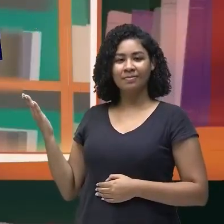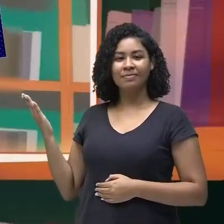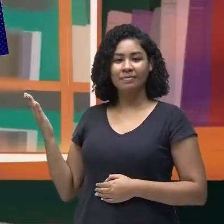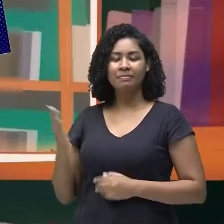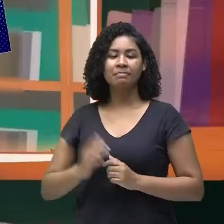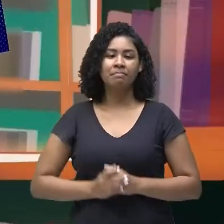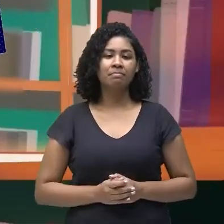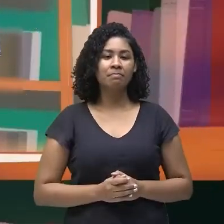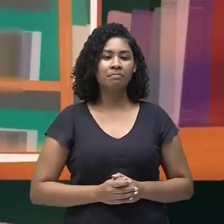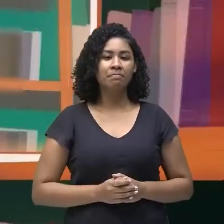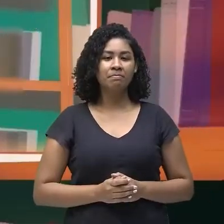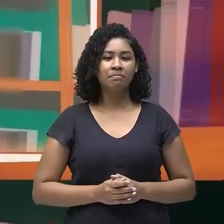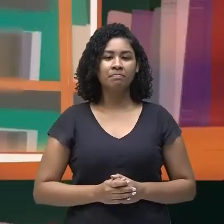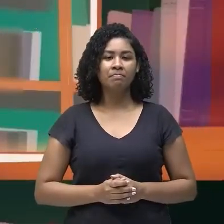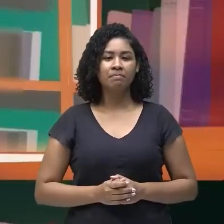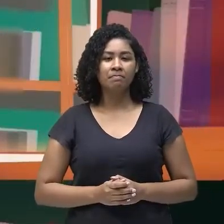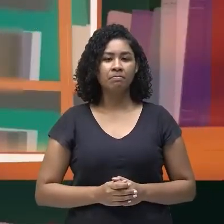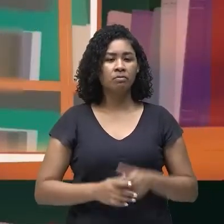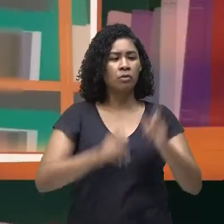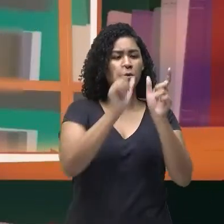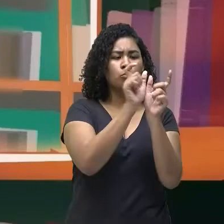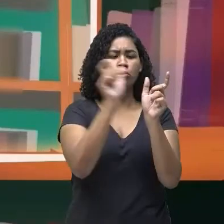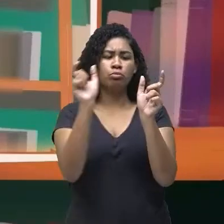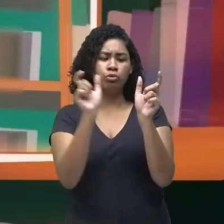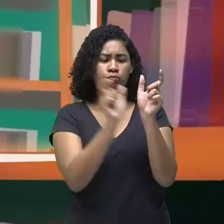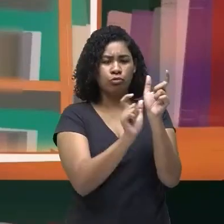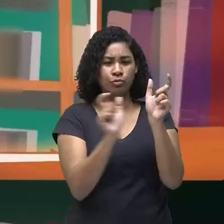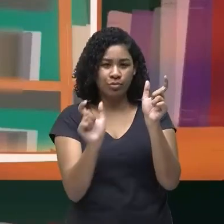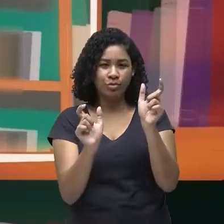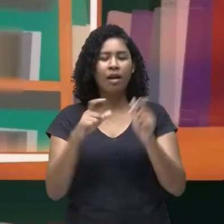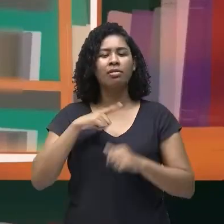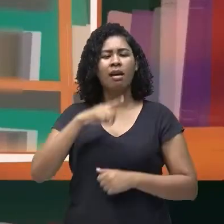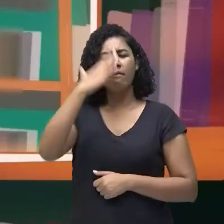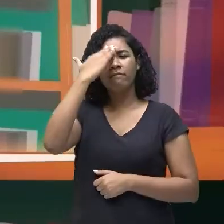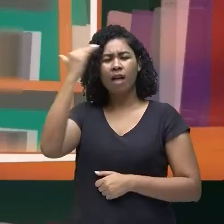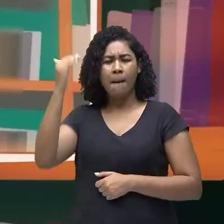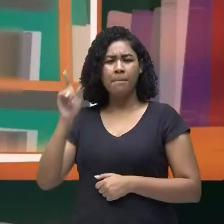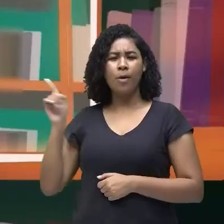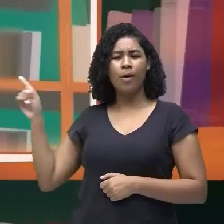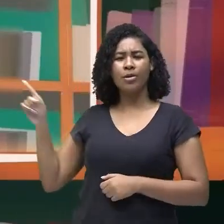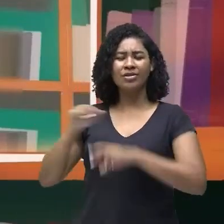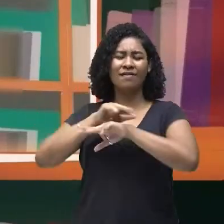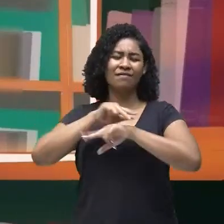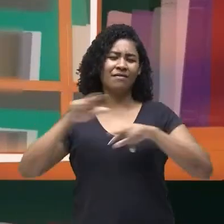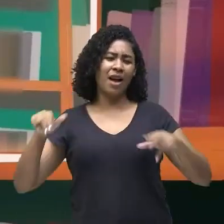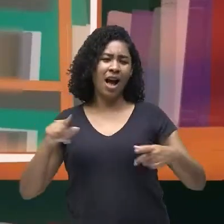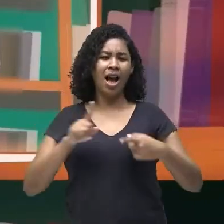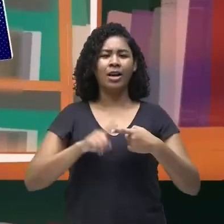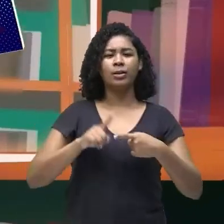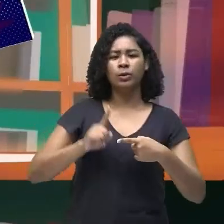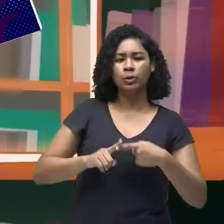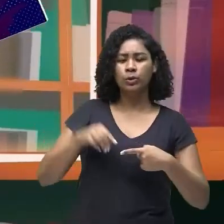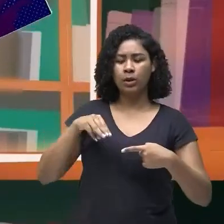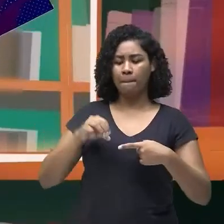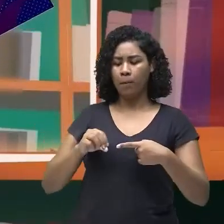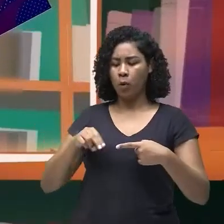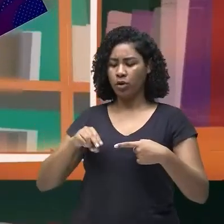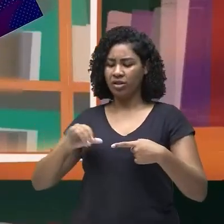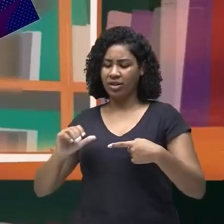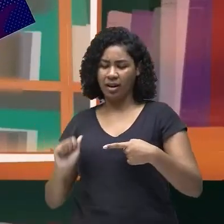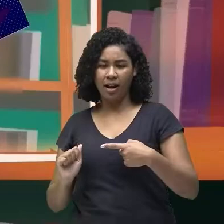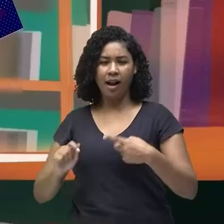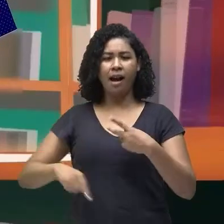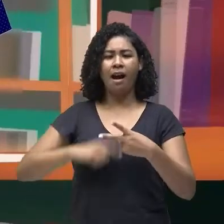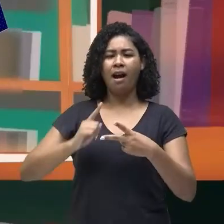quadrinhos, né? Nós temos aí aqui no Brasil muito famosos da Turma da Mônica, de heróis, enfim,